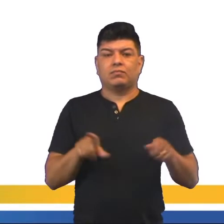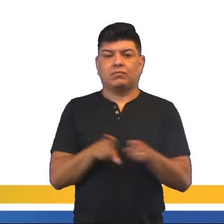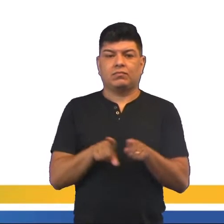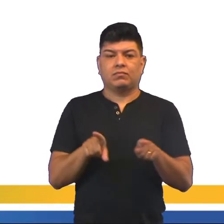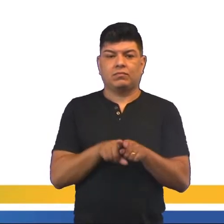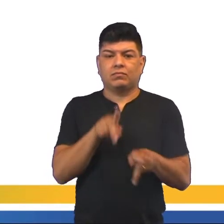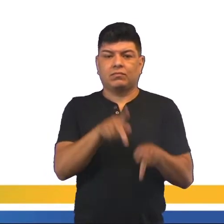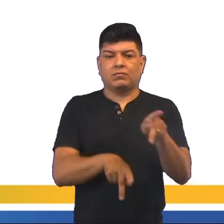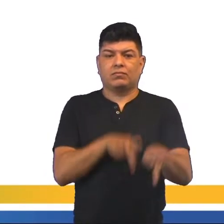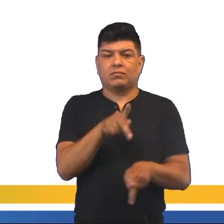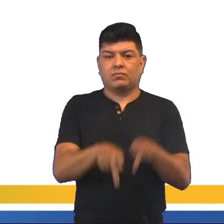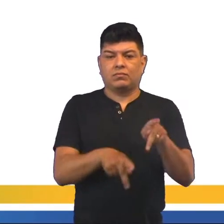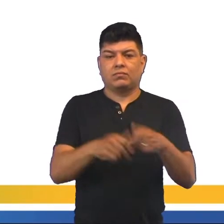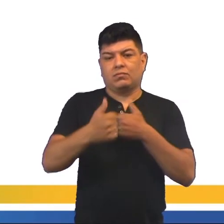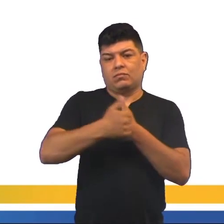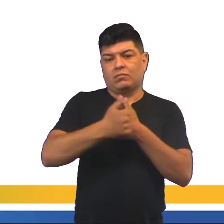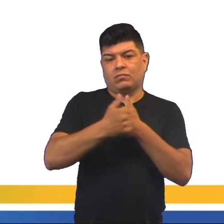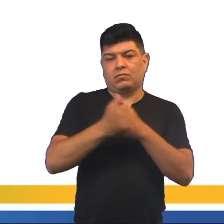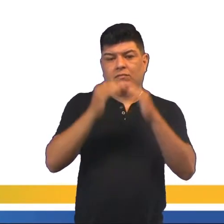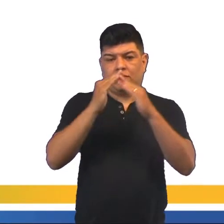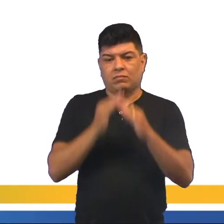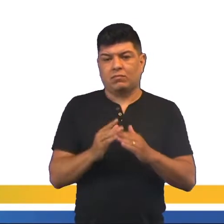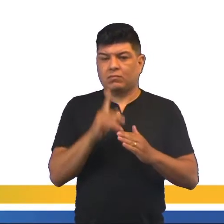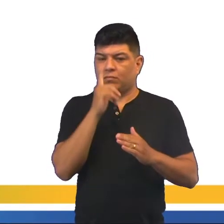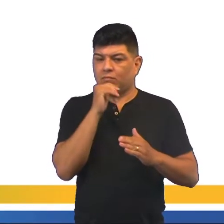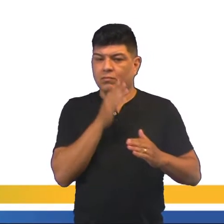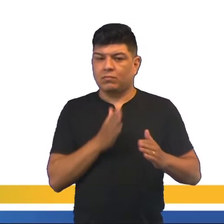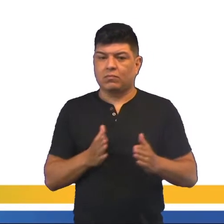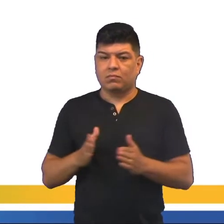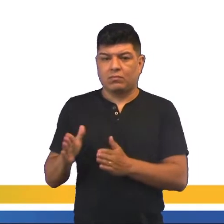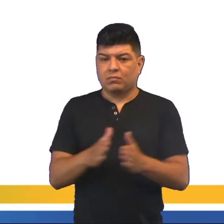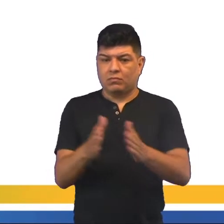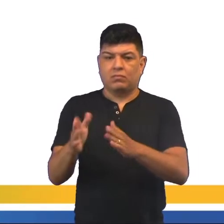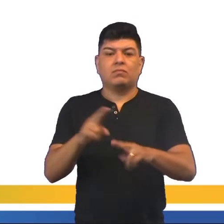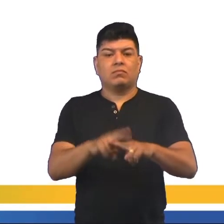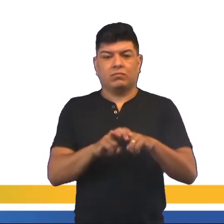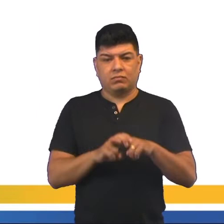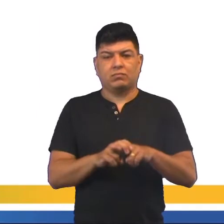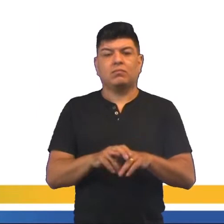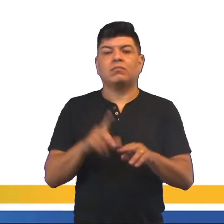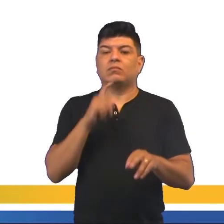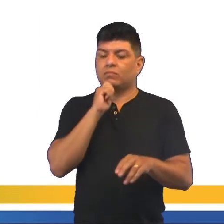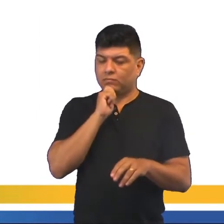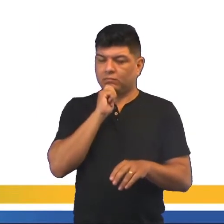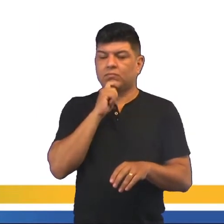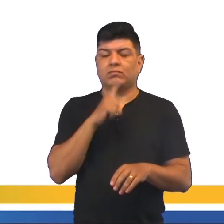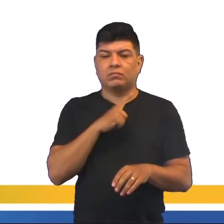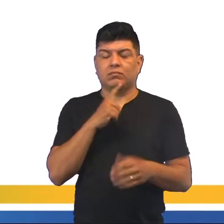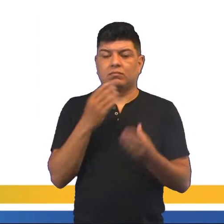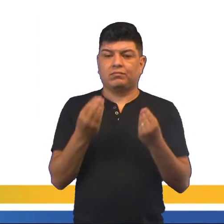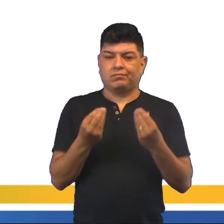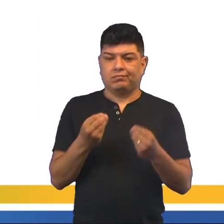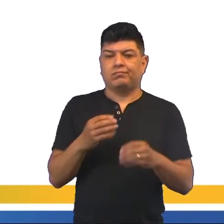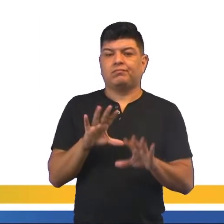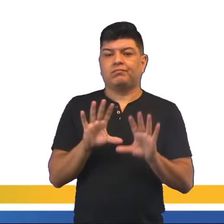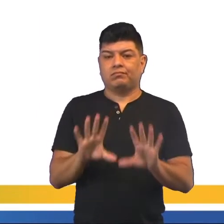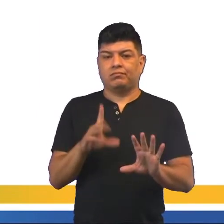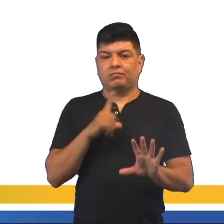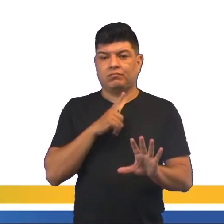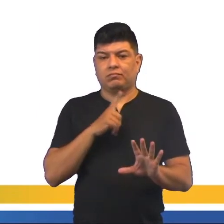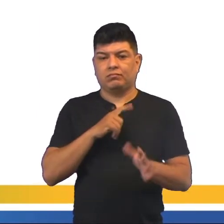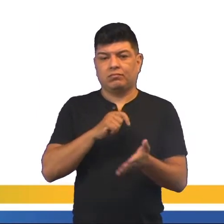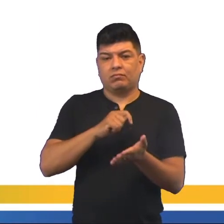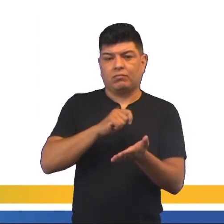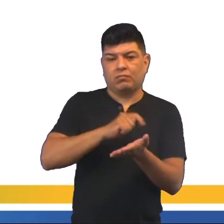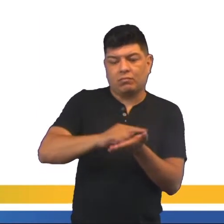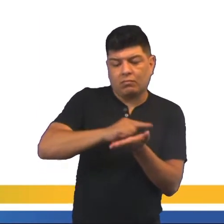das populações ribeirinhas, né? Não devemos esquecer que os ribeirinhos ainda, muitos deles ainda fazem